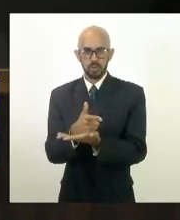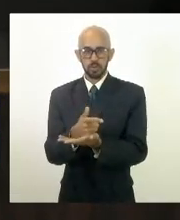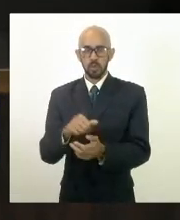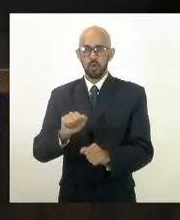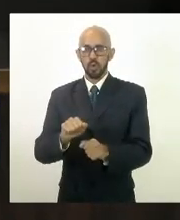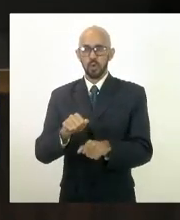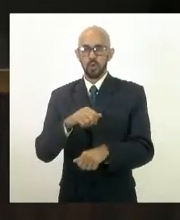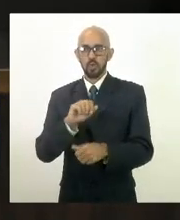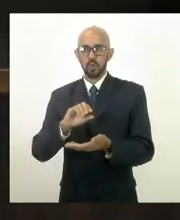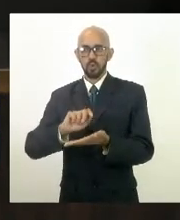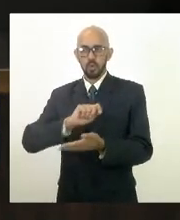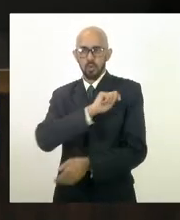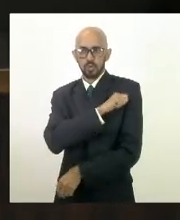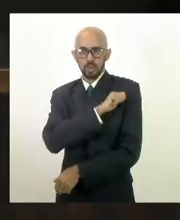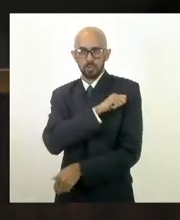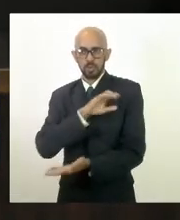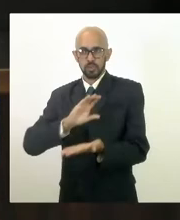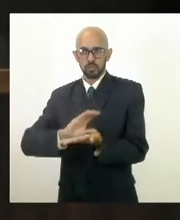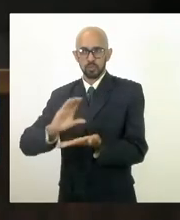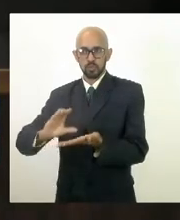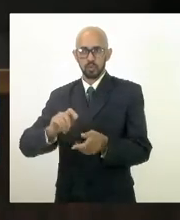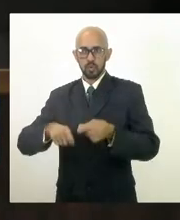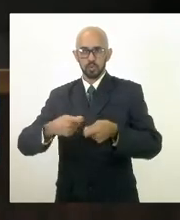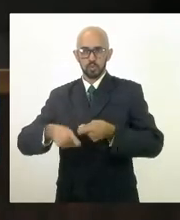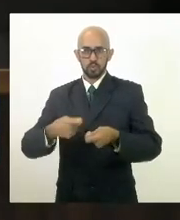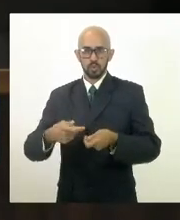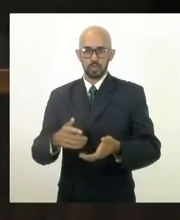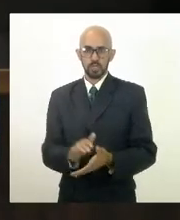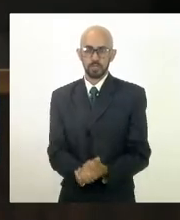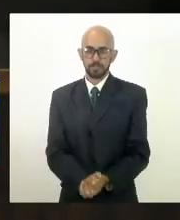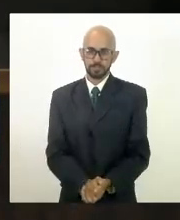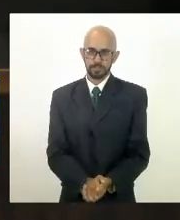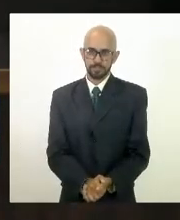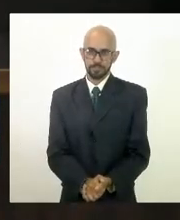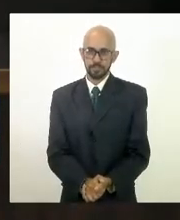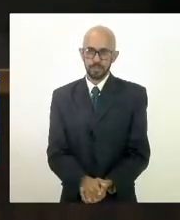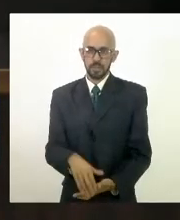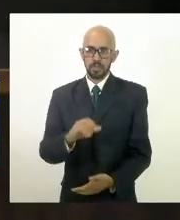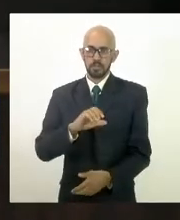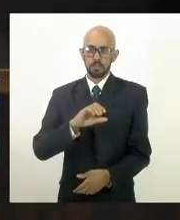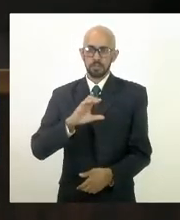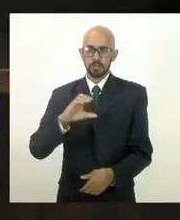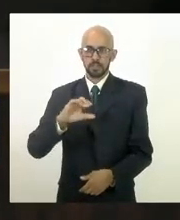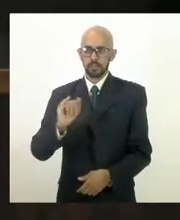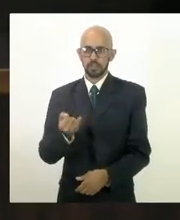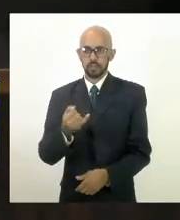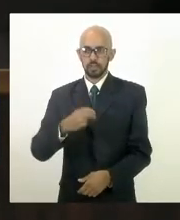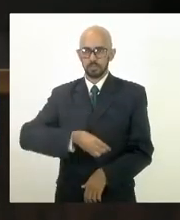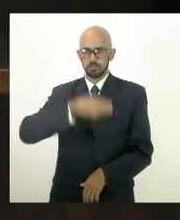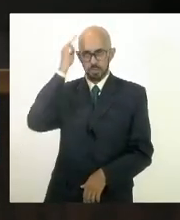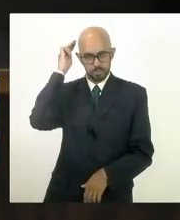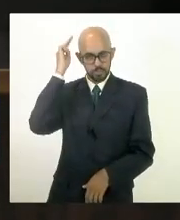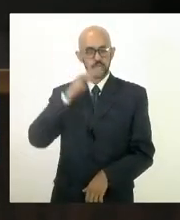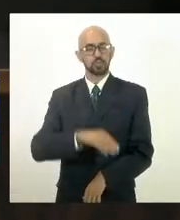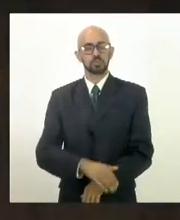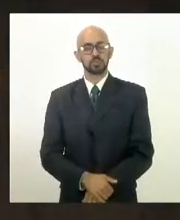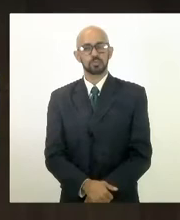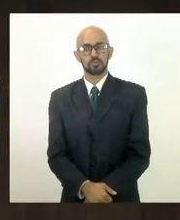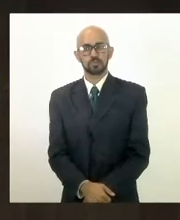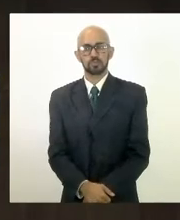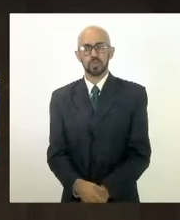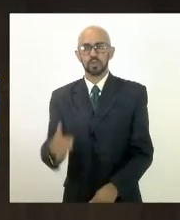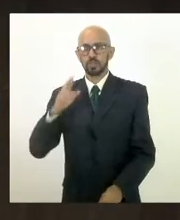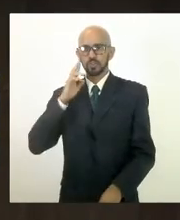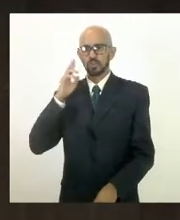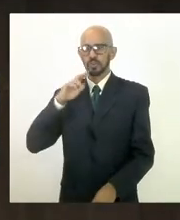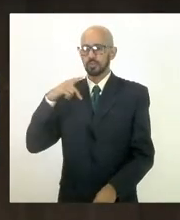financeiro fiscalização financeira e controle para emitir parecer pela comissão de condição de justiça deputado Márcio Pacheco senhor presidente